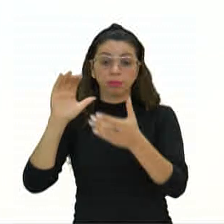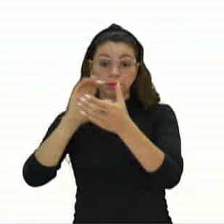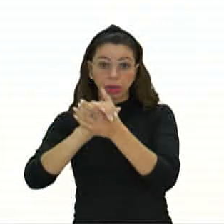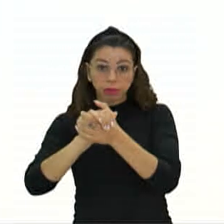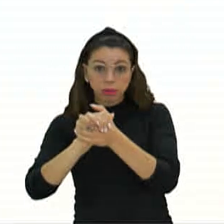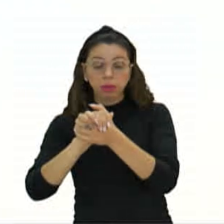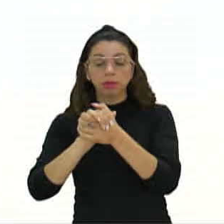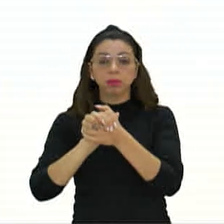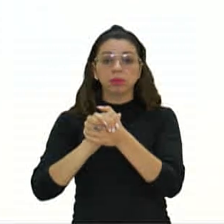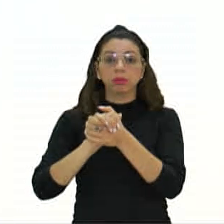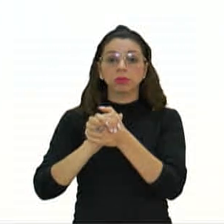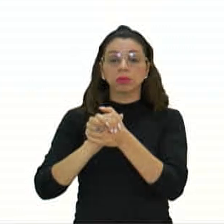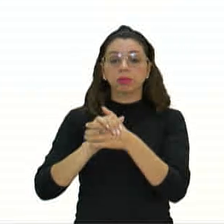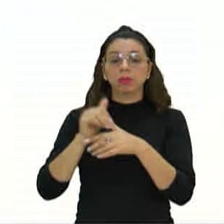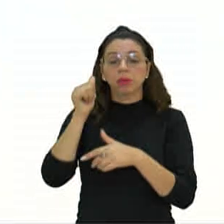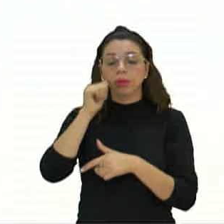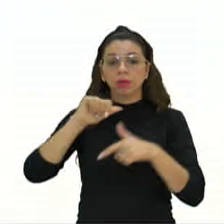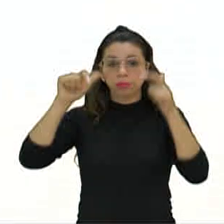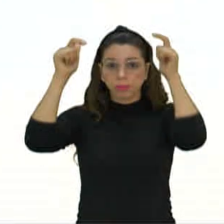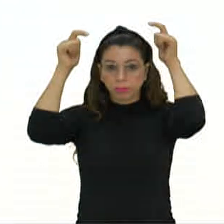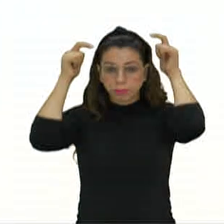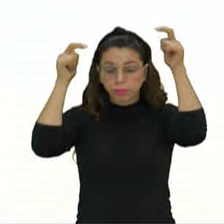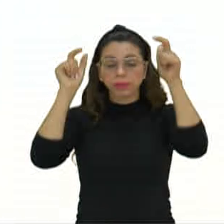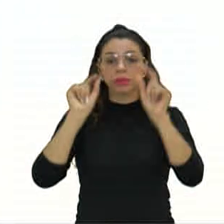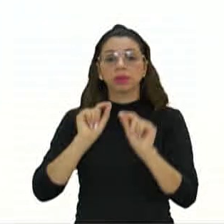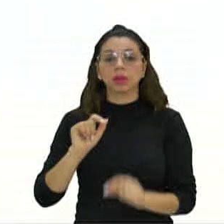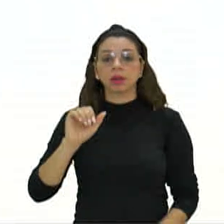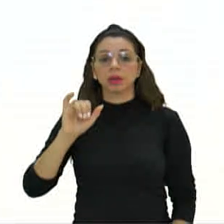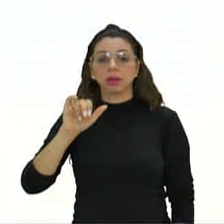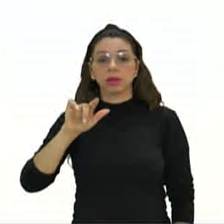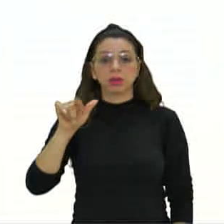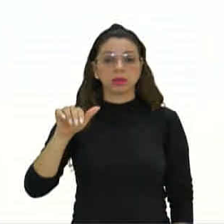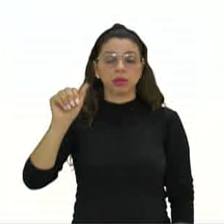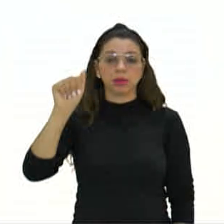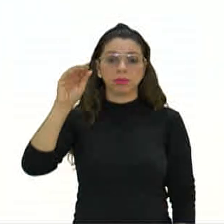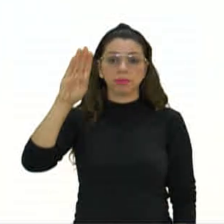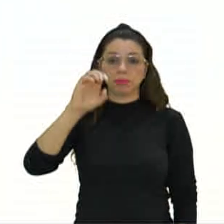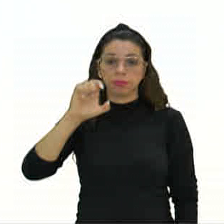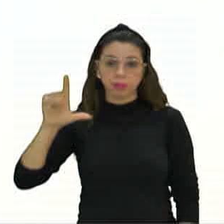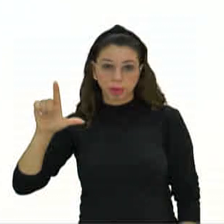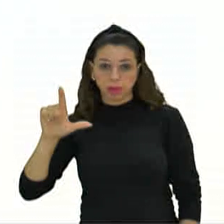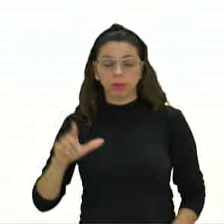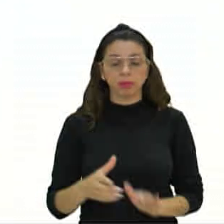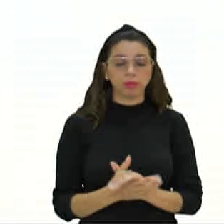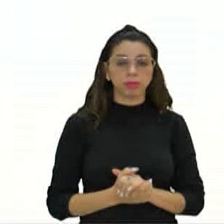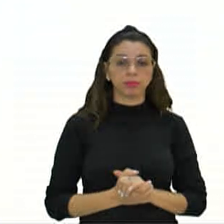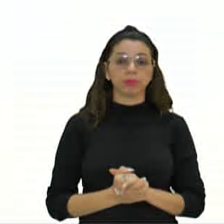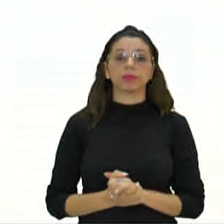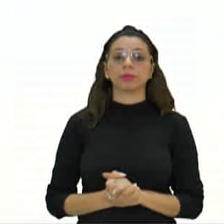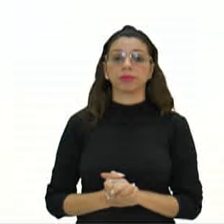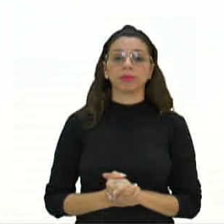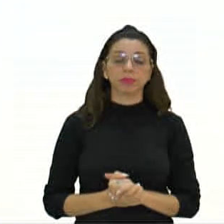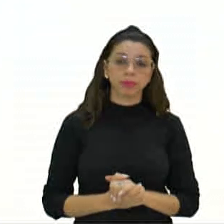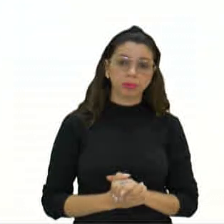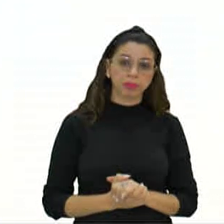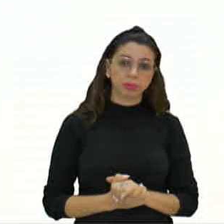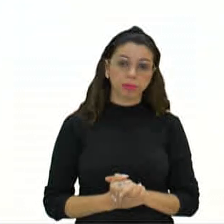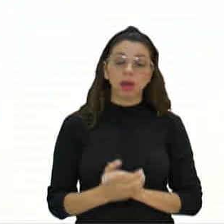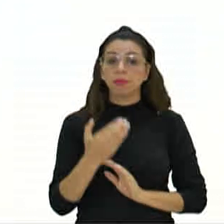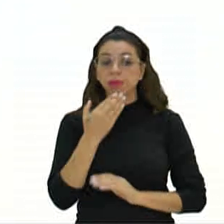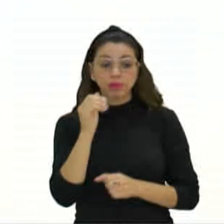Isabel. Próxima. It started to be built in 1884. However, it was finished